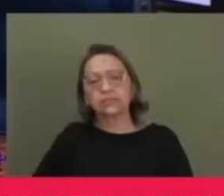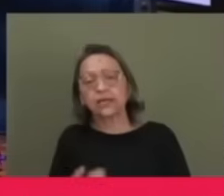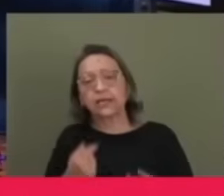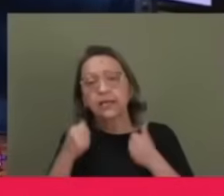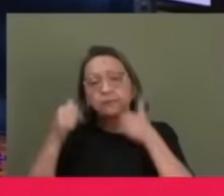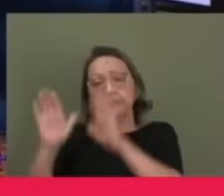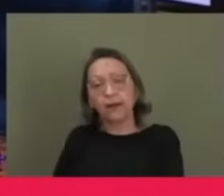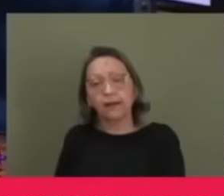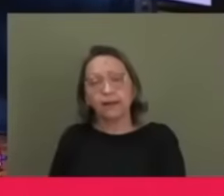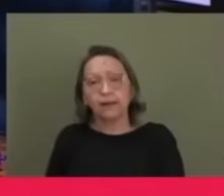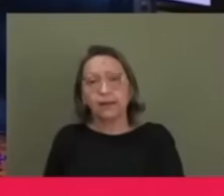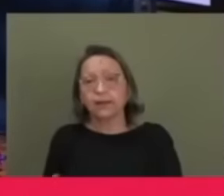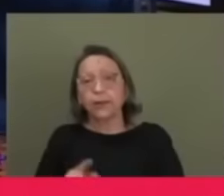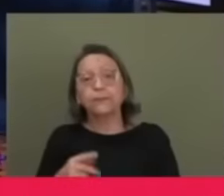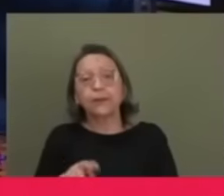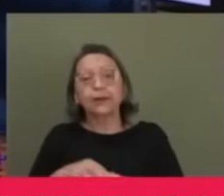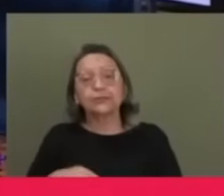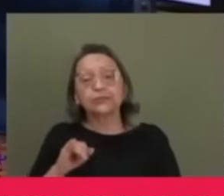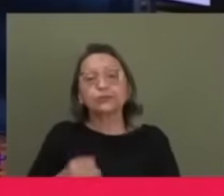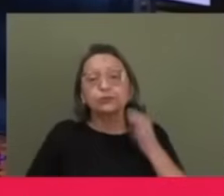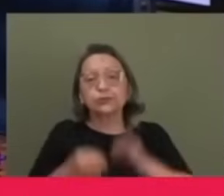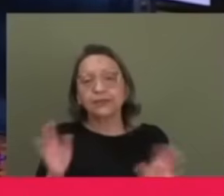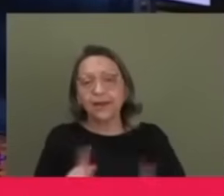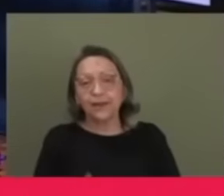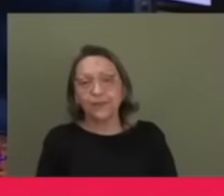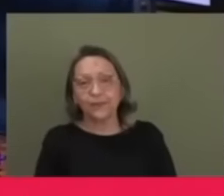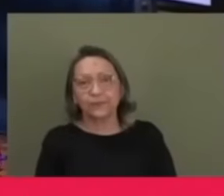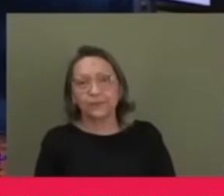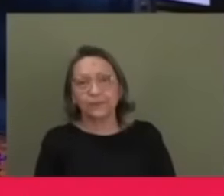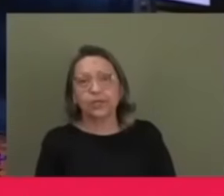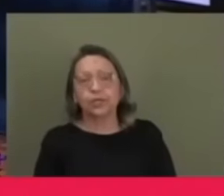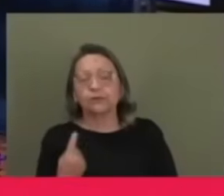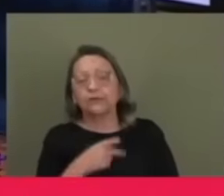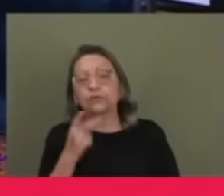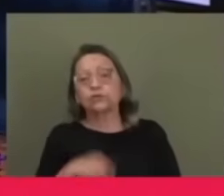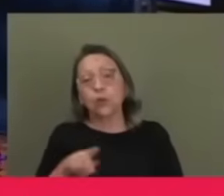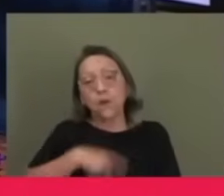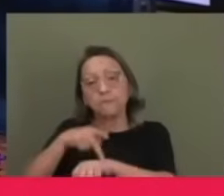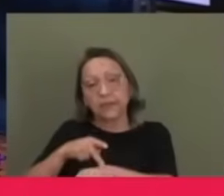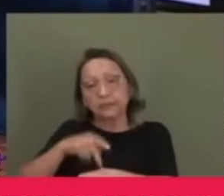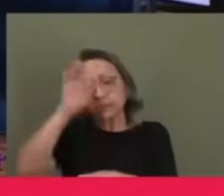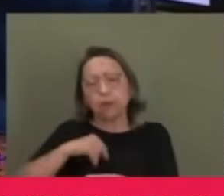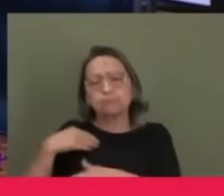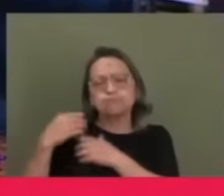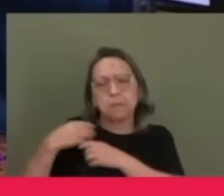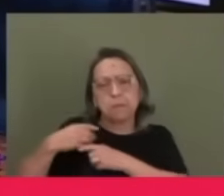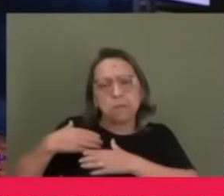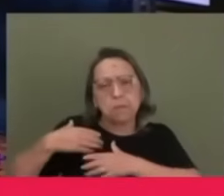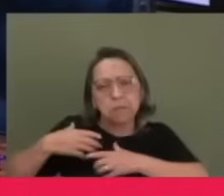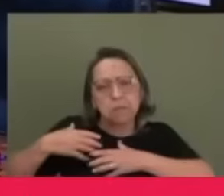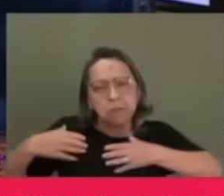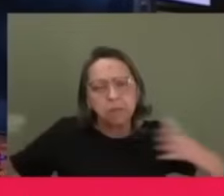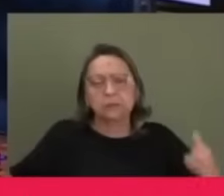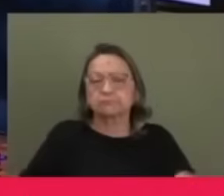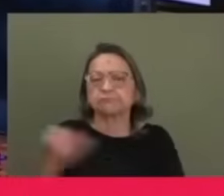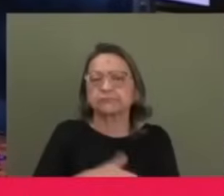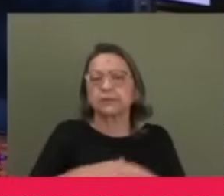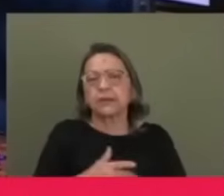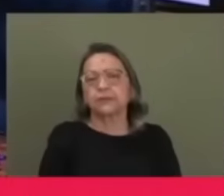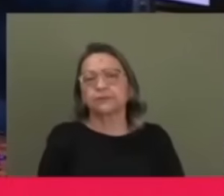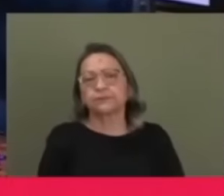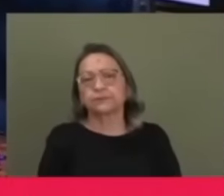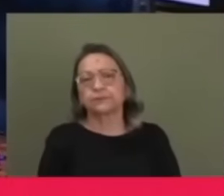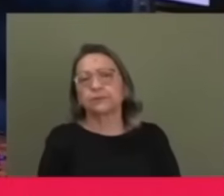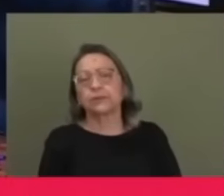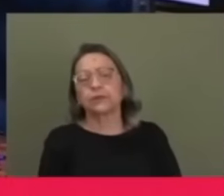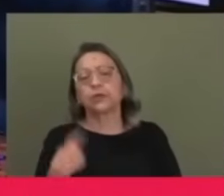só não se instala. Não é por causa da questão jurídica, não. Nós estamos falando de um país que está crescendo. Nós estamos falando de um país que está gerando emprego.